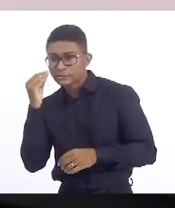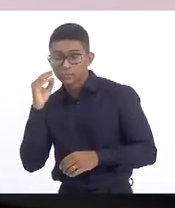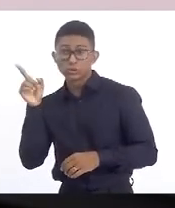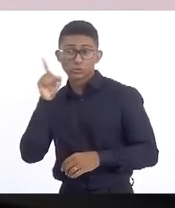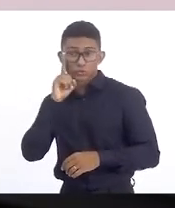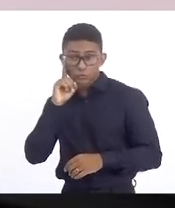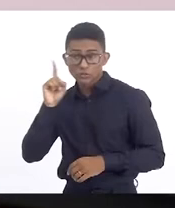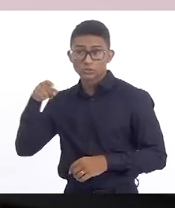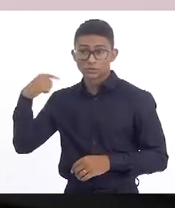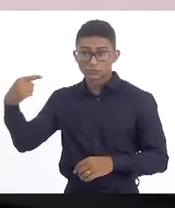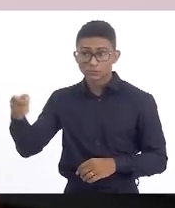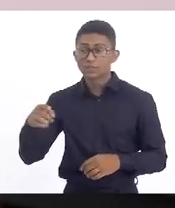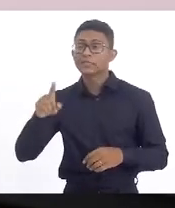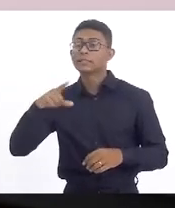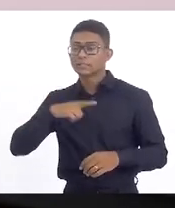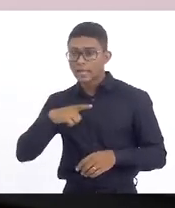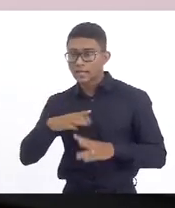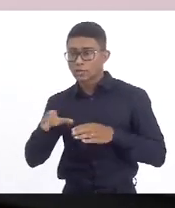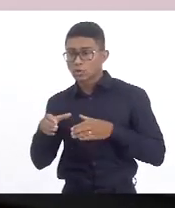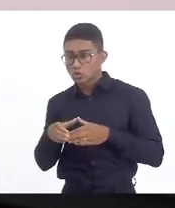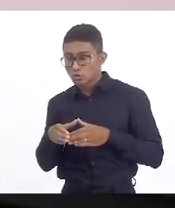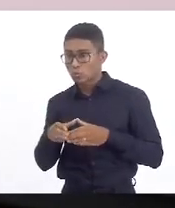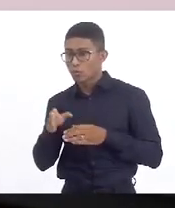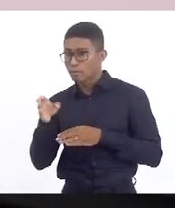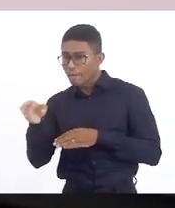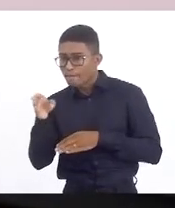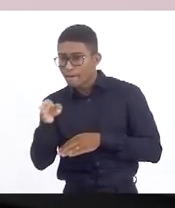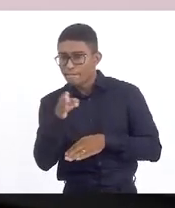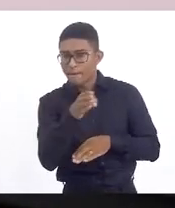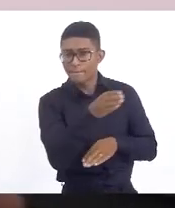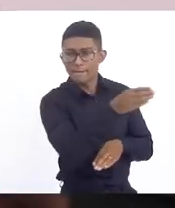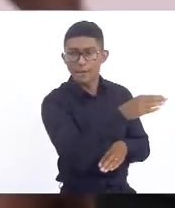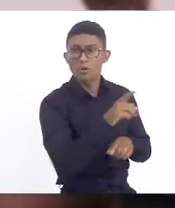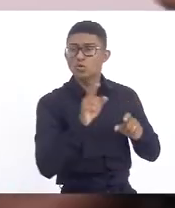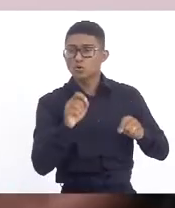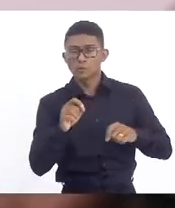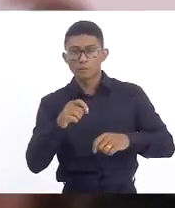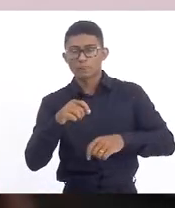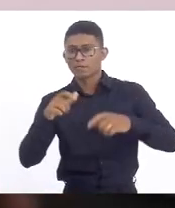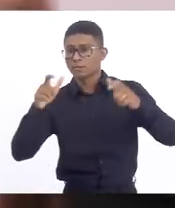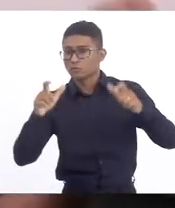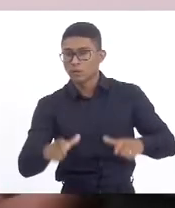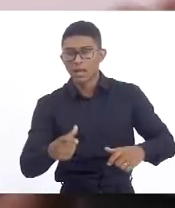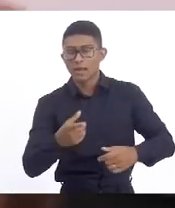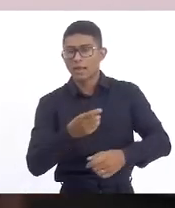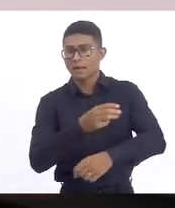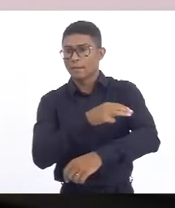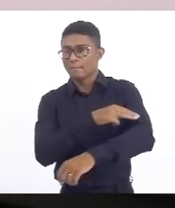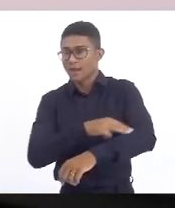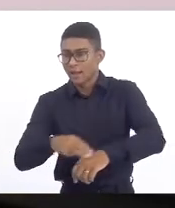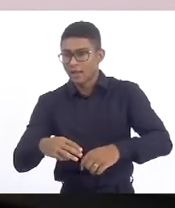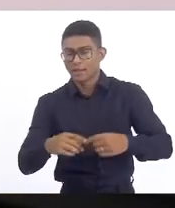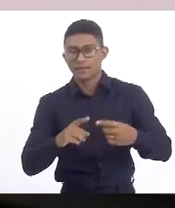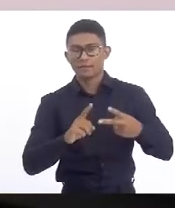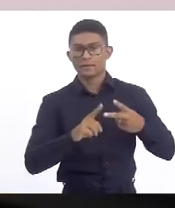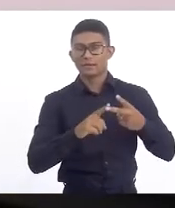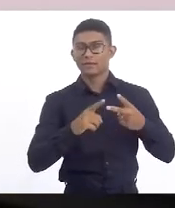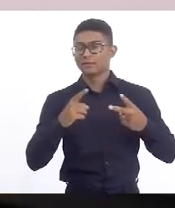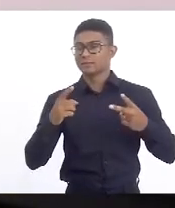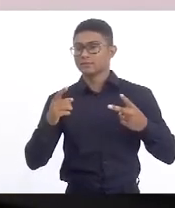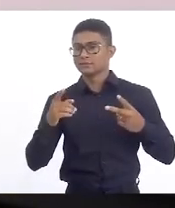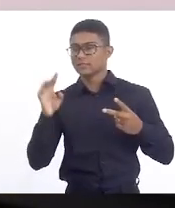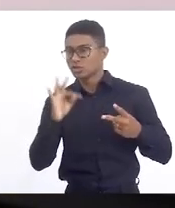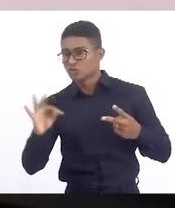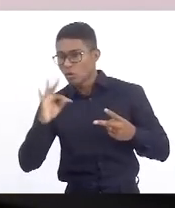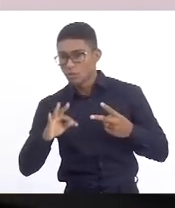diariamente para coletar água no Rio Paraíba do Sul, por exemplo, em Macaé, Friburgo, Teresópolis. Isso é um custo alto